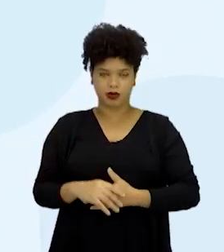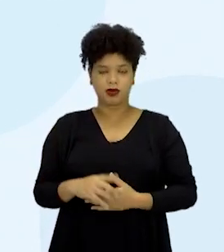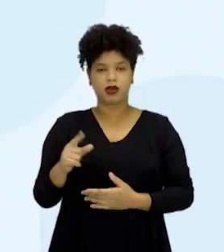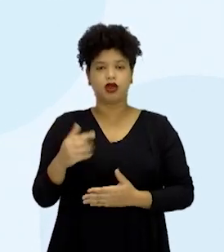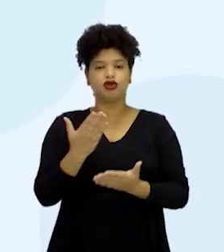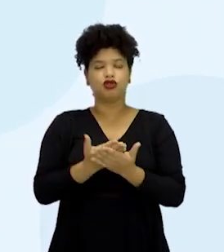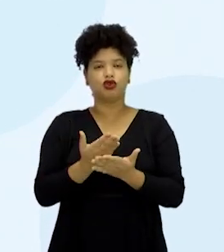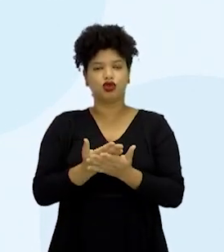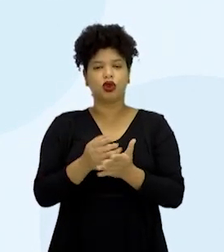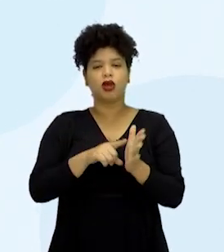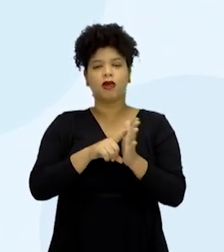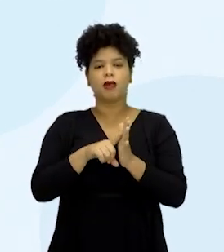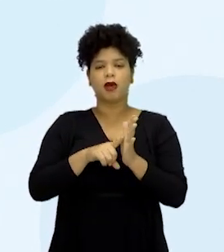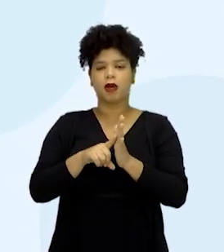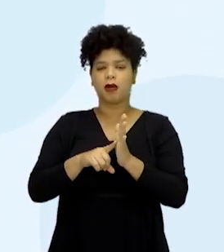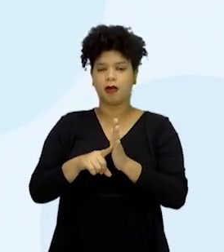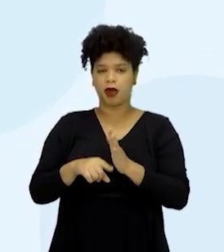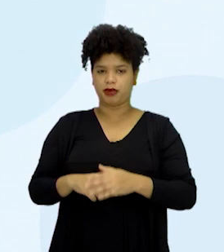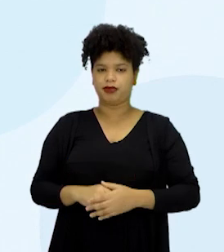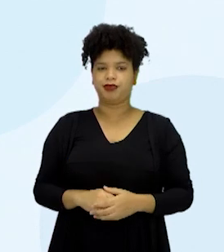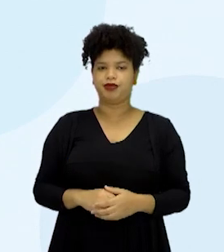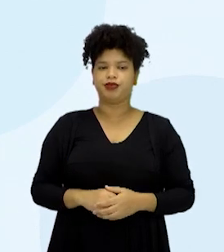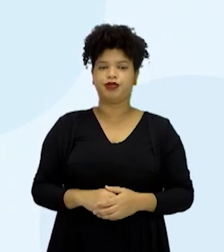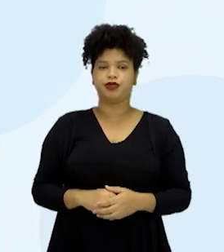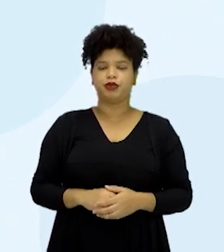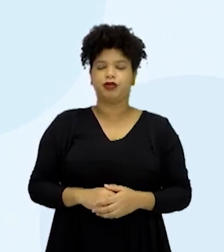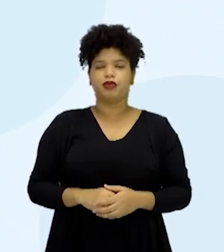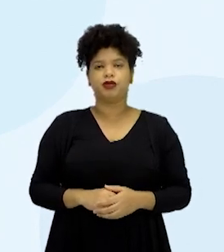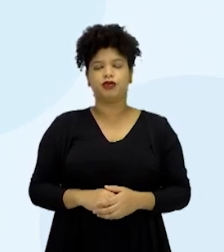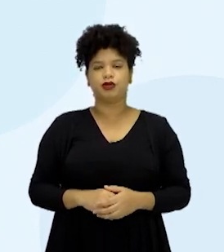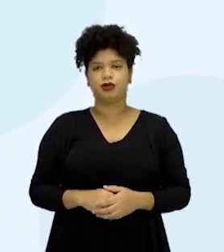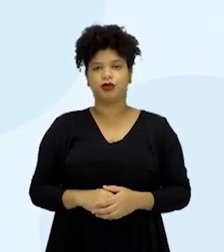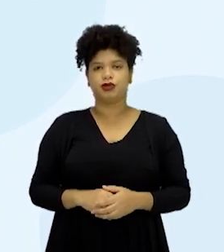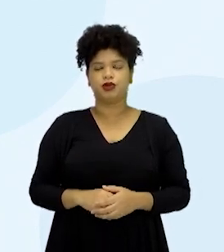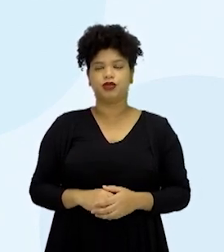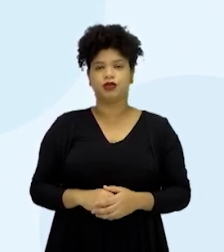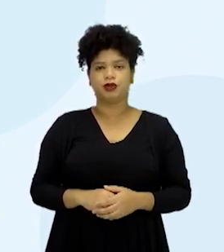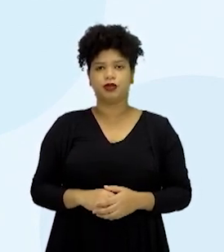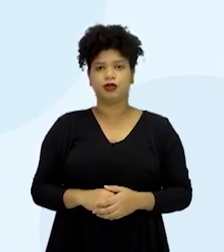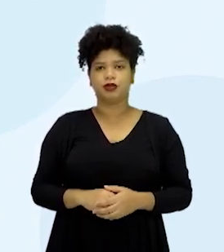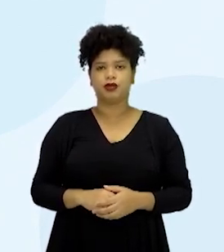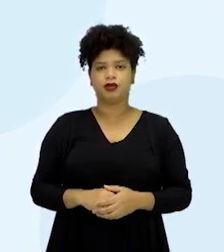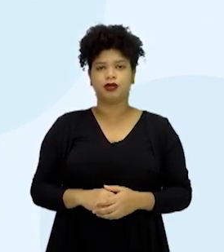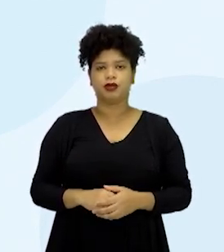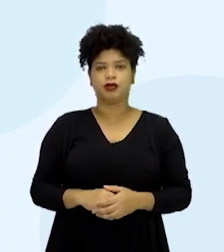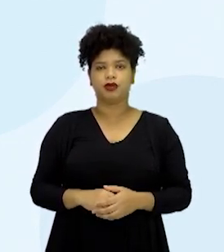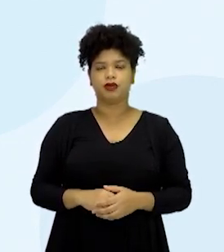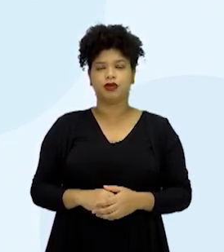as medidas de tendência central, ou seja, que são.